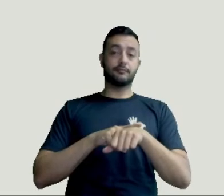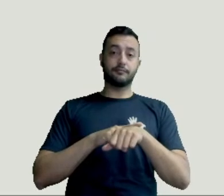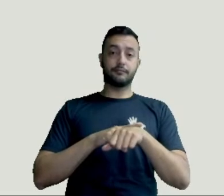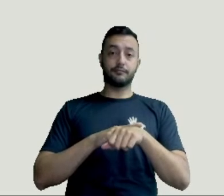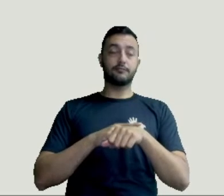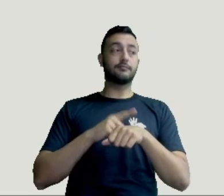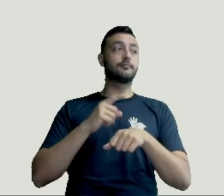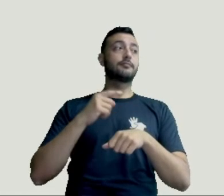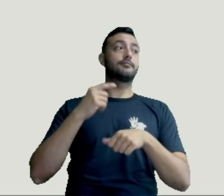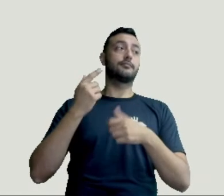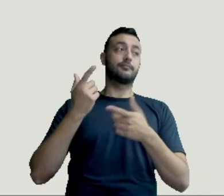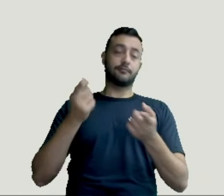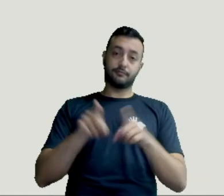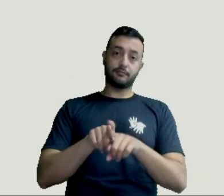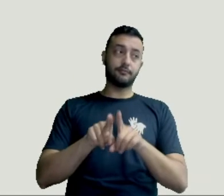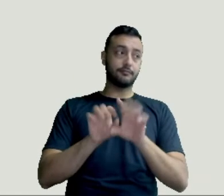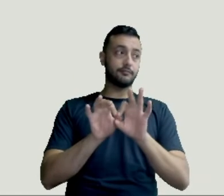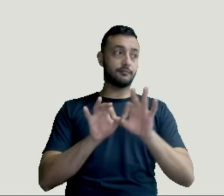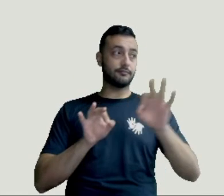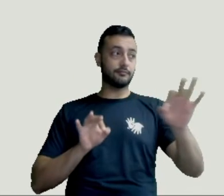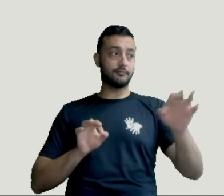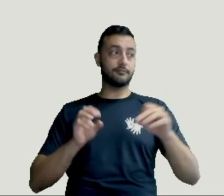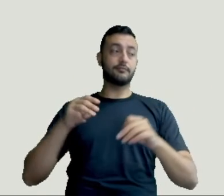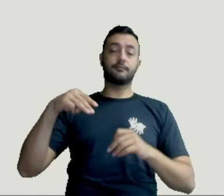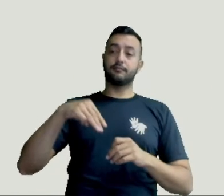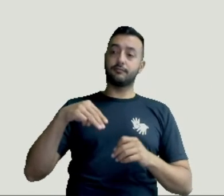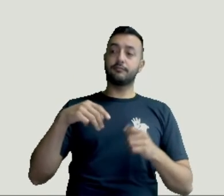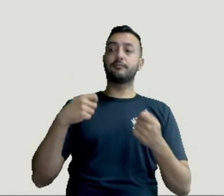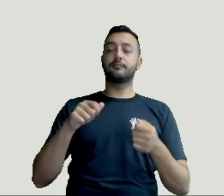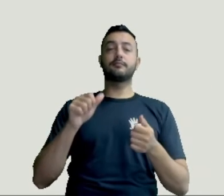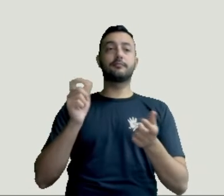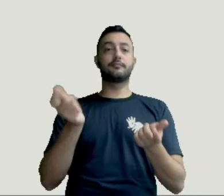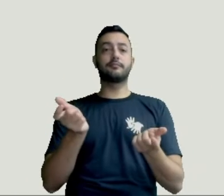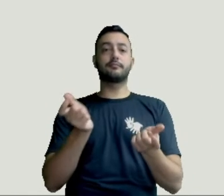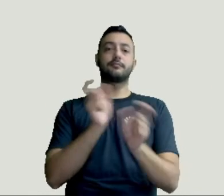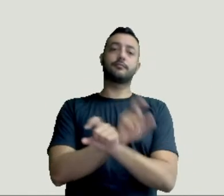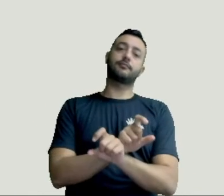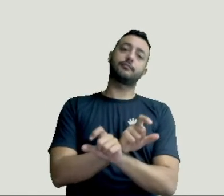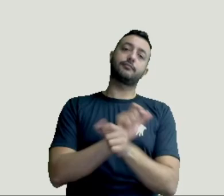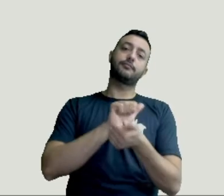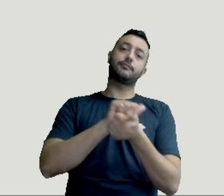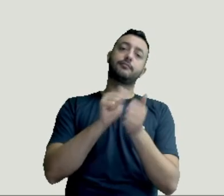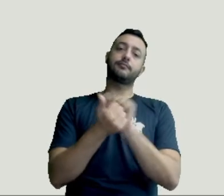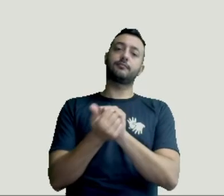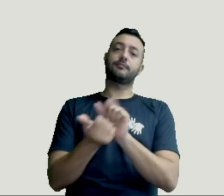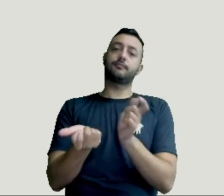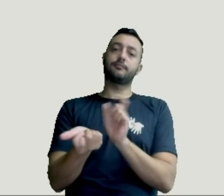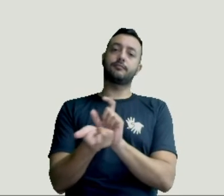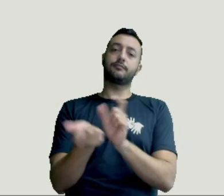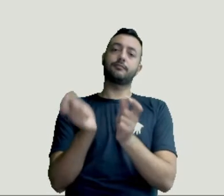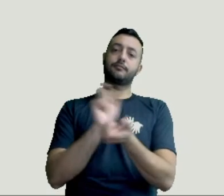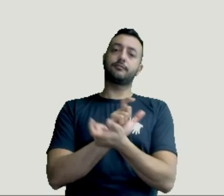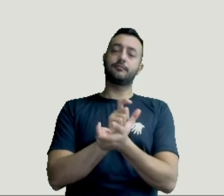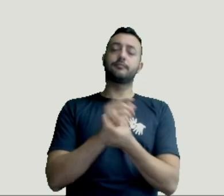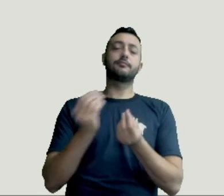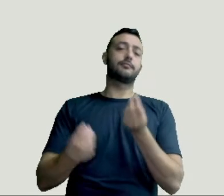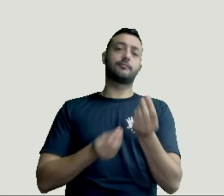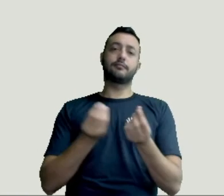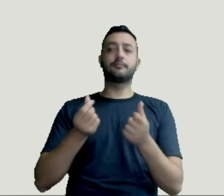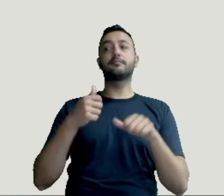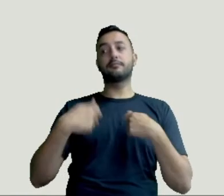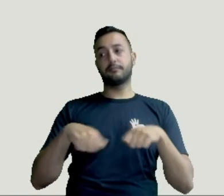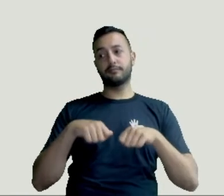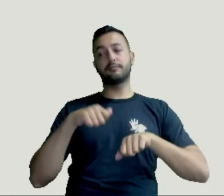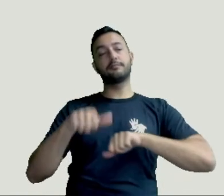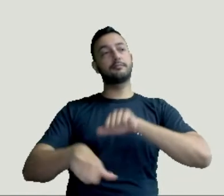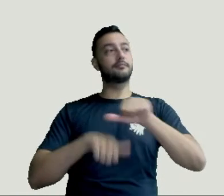e a distância em metros, tem que converter, tá bom? Aí vamos ter que converter aí. Como assim, professor? Vamos ter que transformar